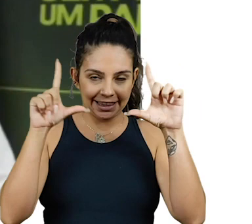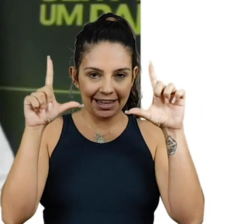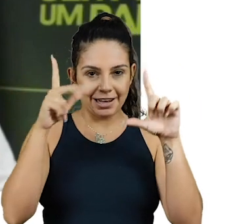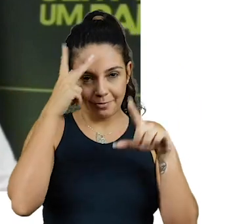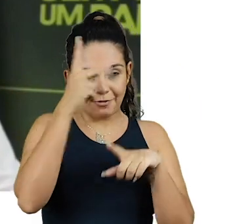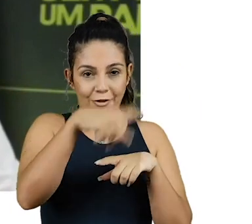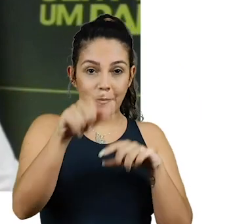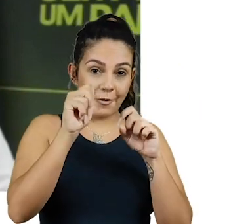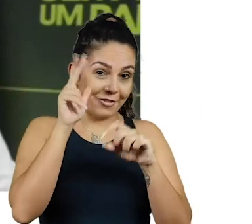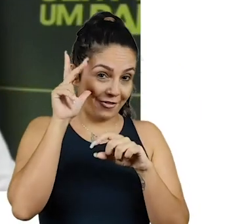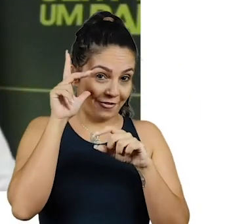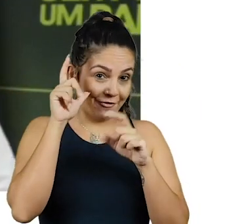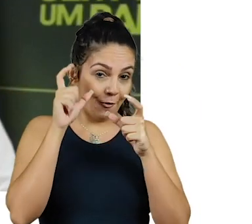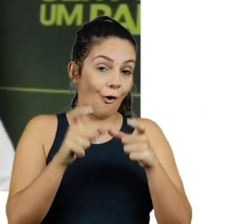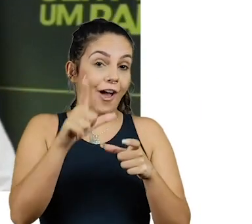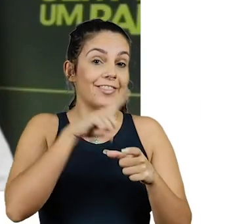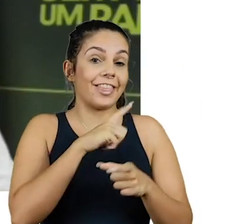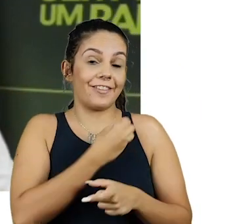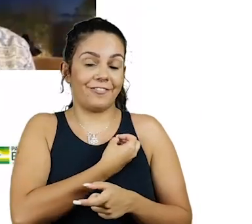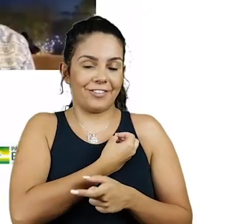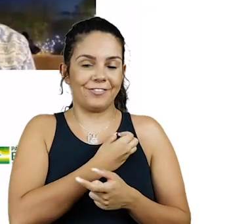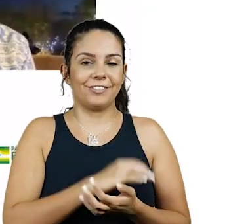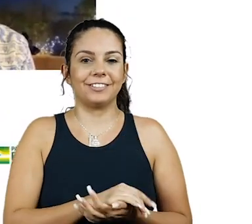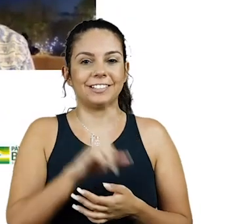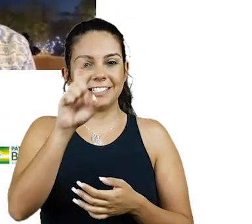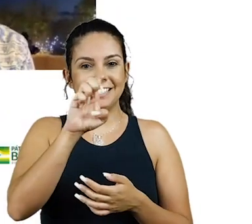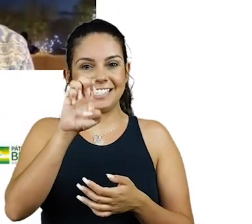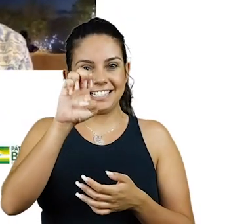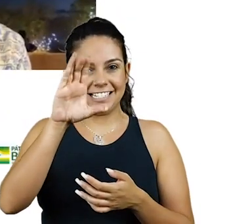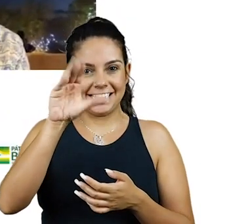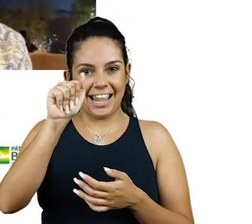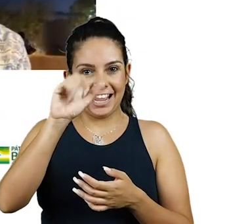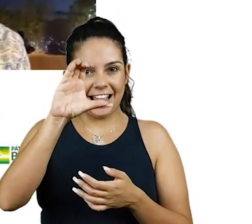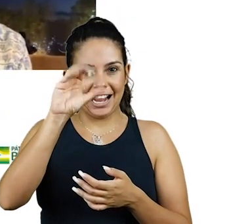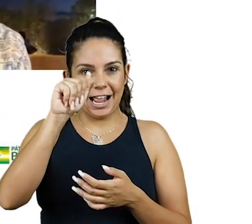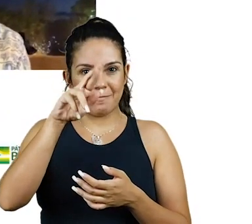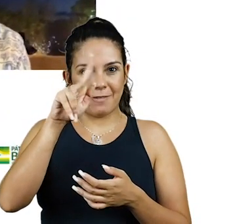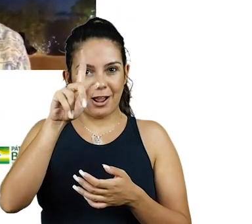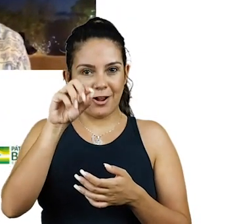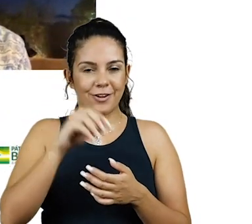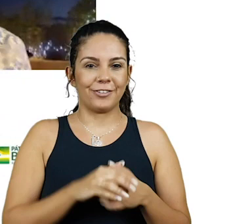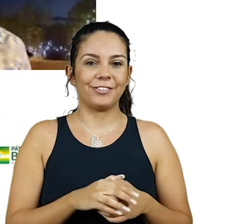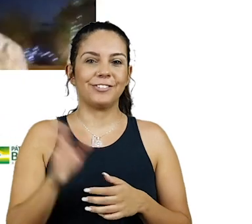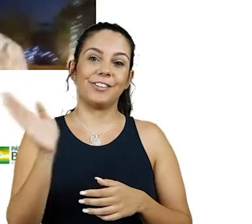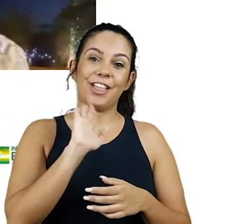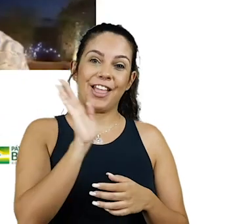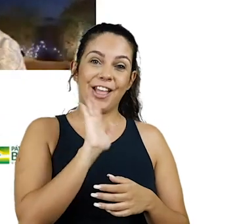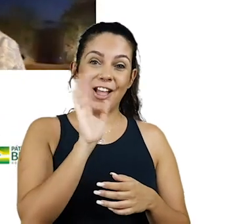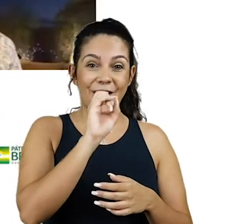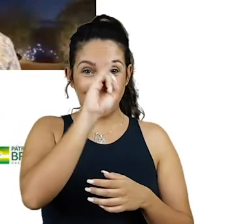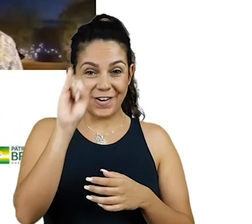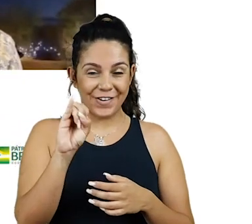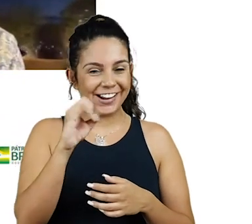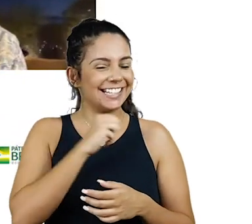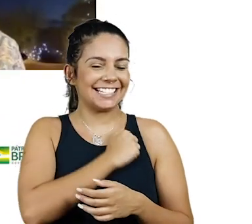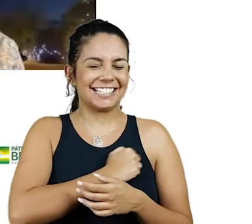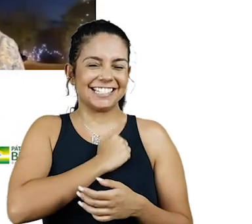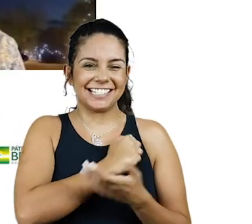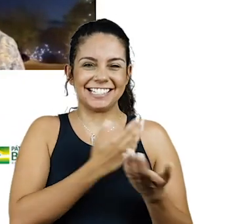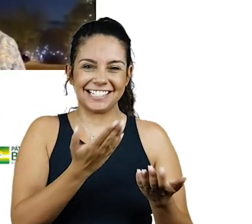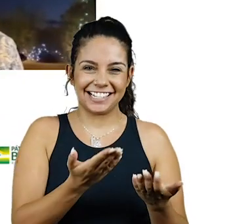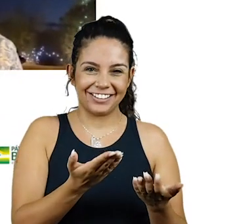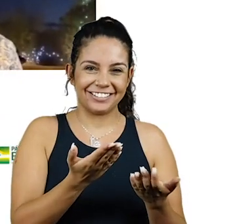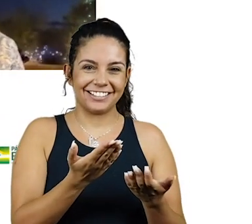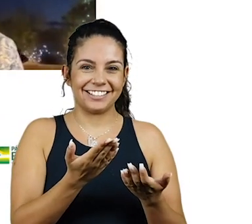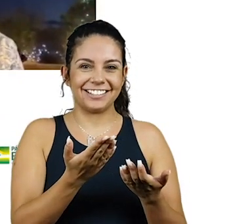um Papo em diversas cores. Zeca Camargo. Rapaz, Afonso, que saudade, cara.